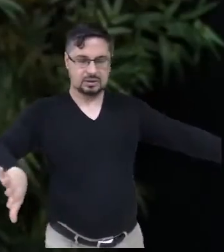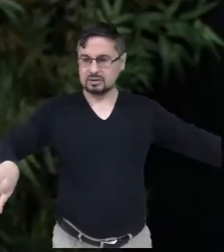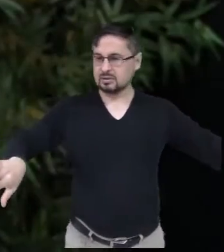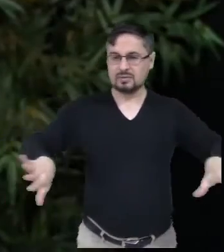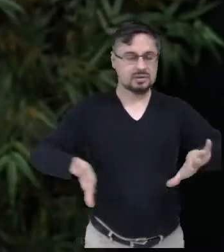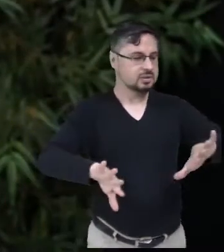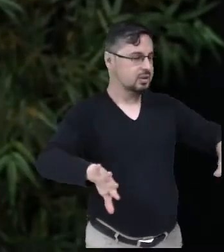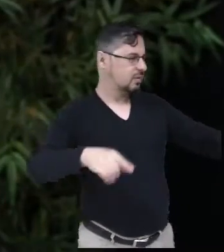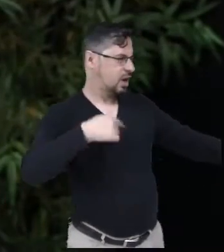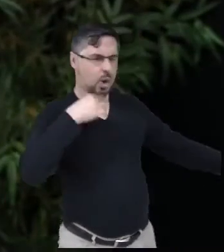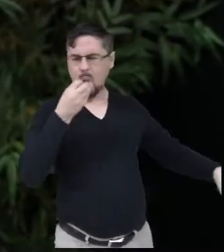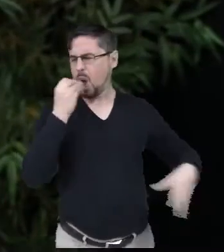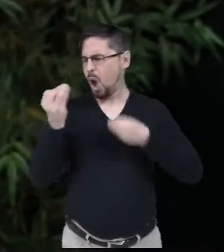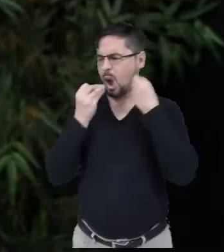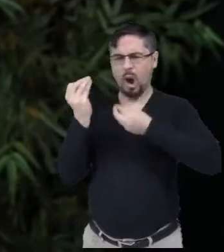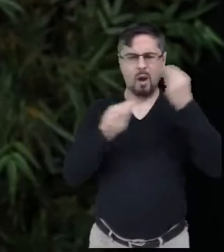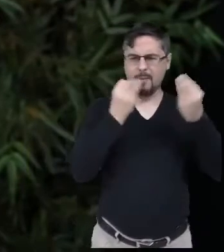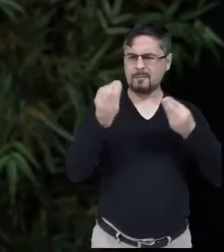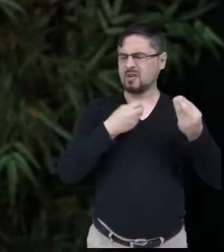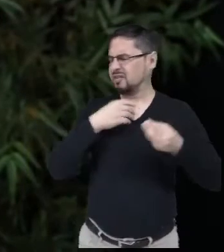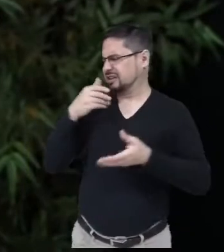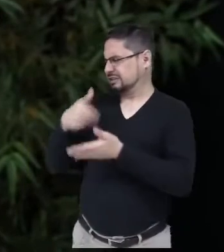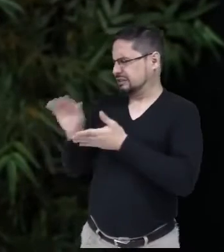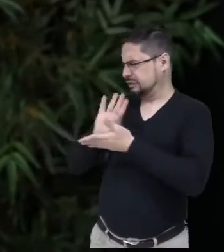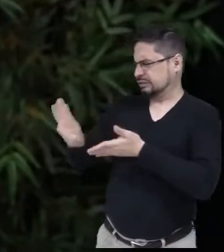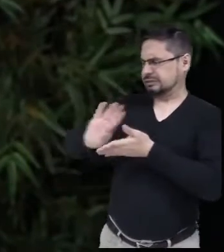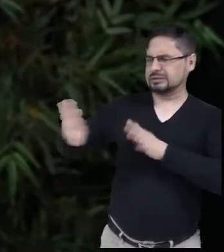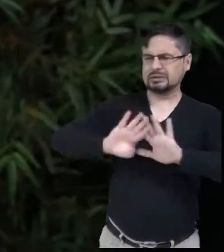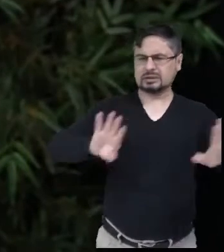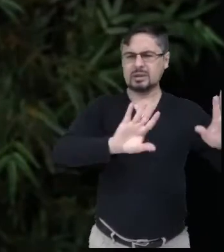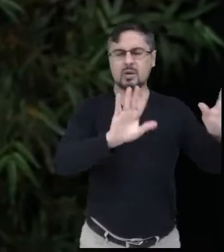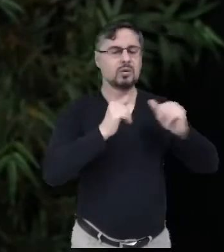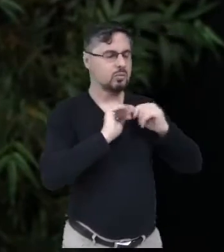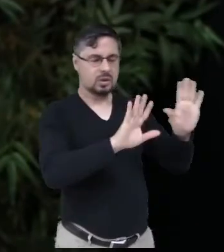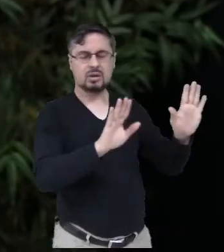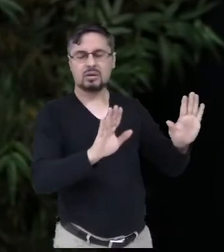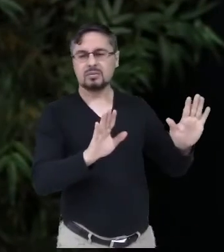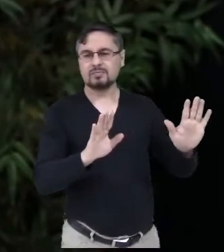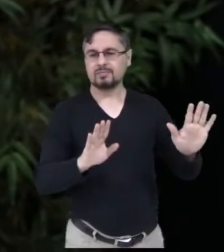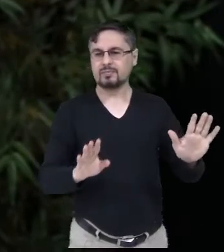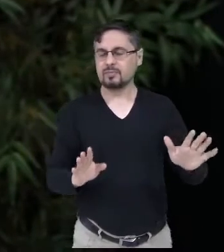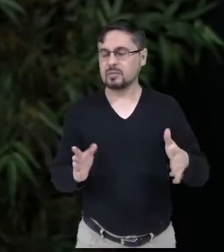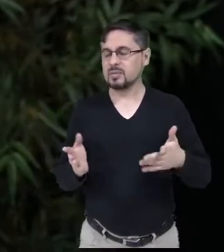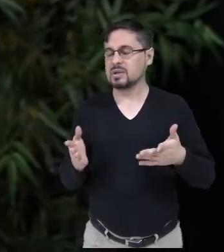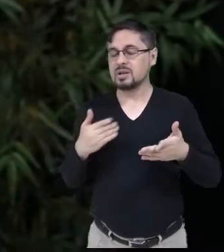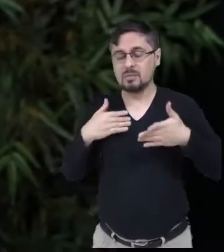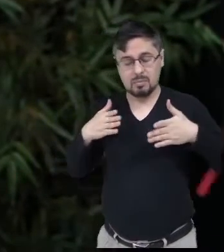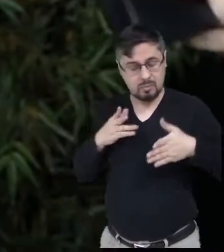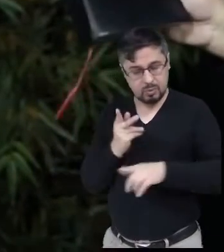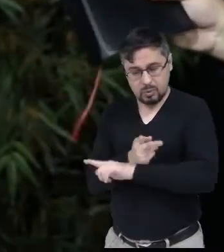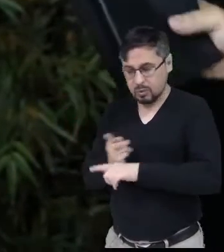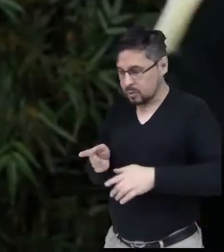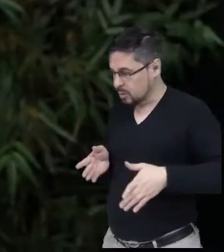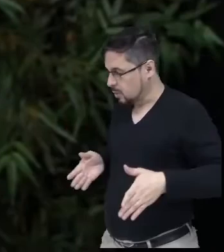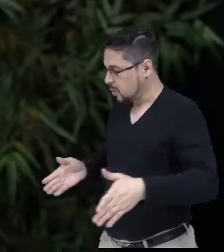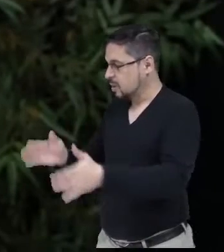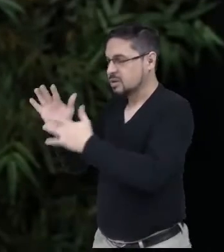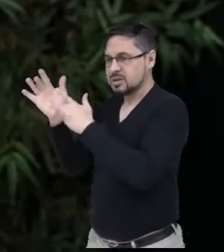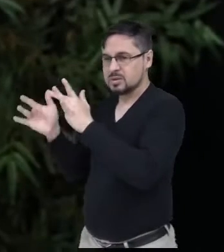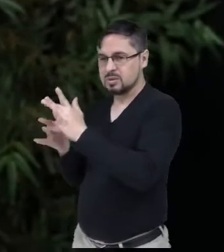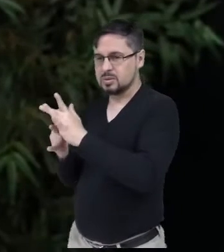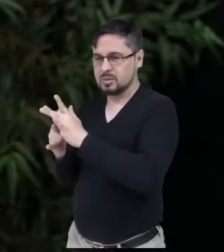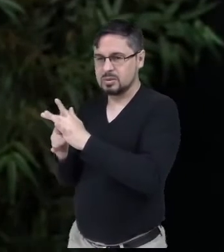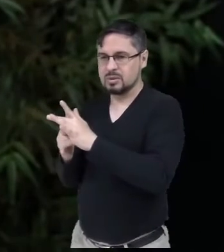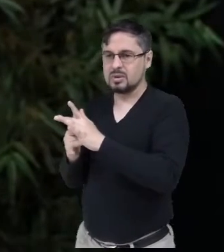com indignação, medo e quem sabe até asco ou nojo. Então ele fez o caminho direto a Jesus sem obstáculos, pois